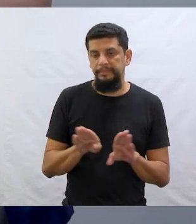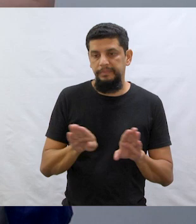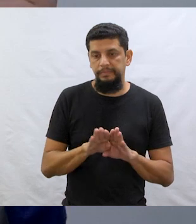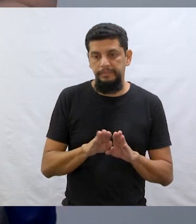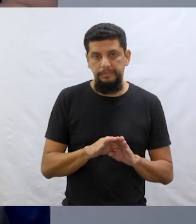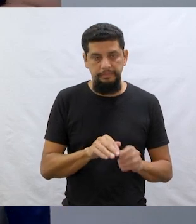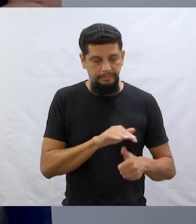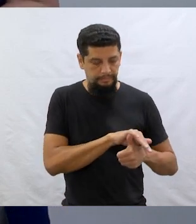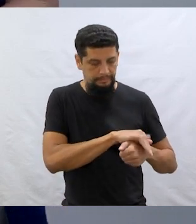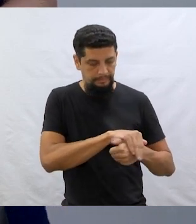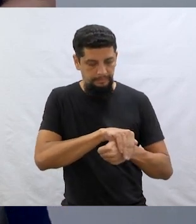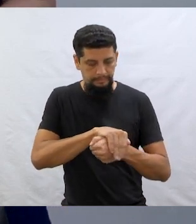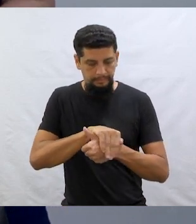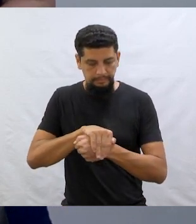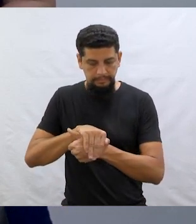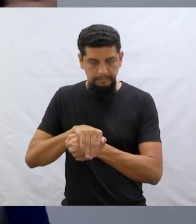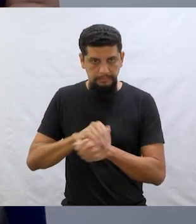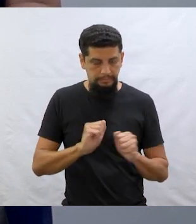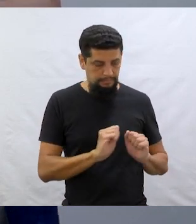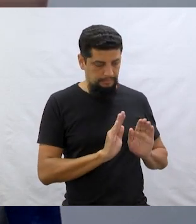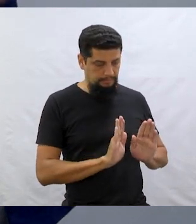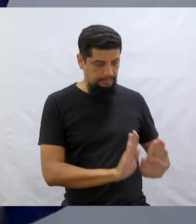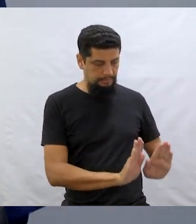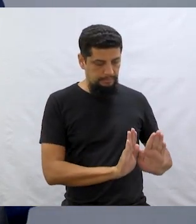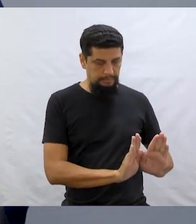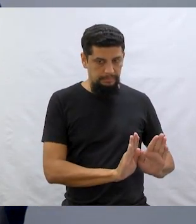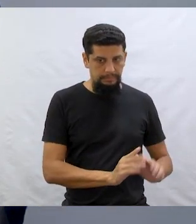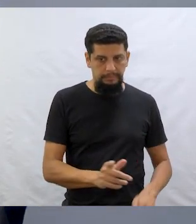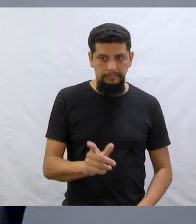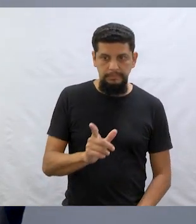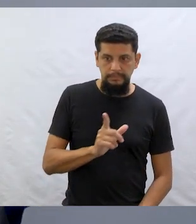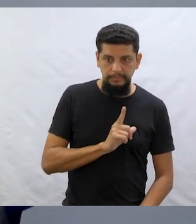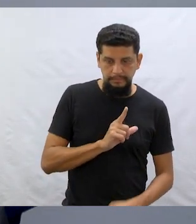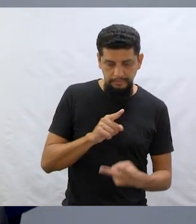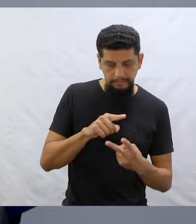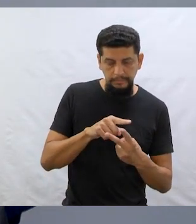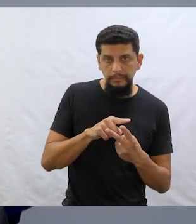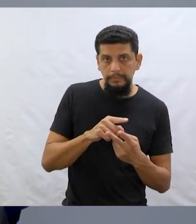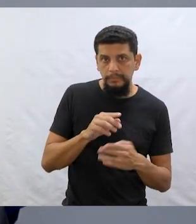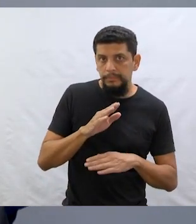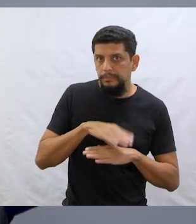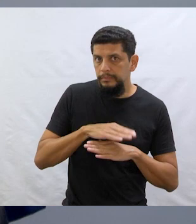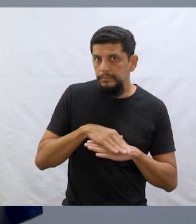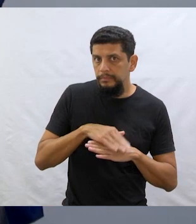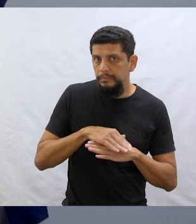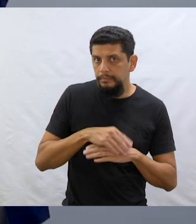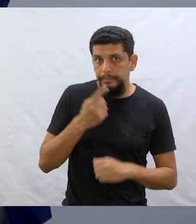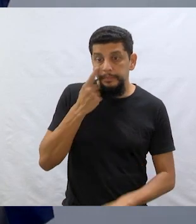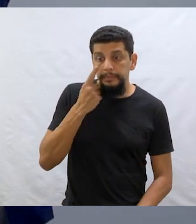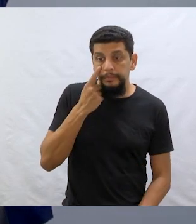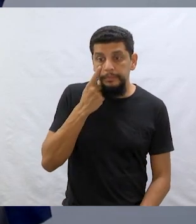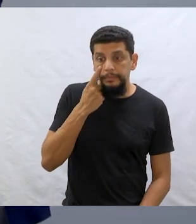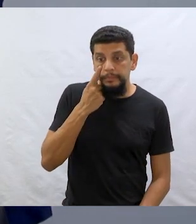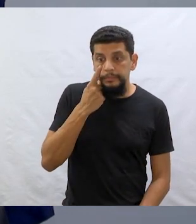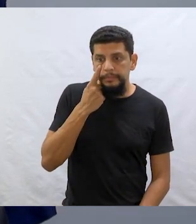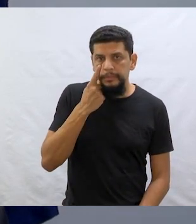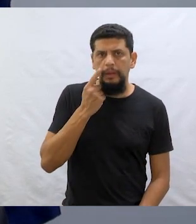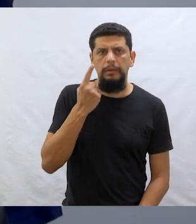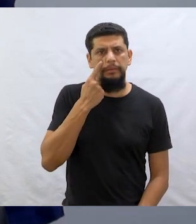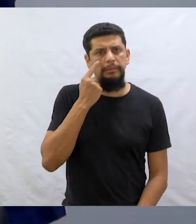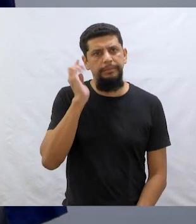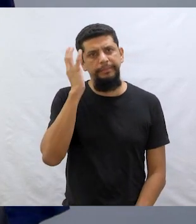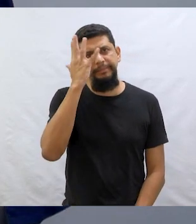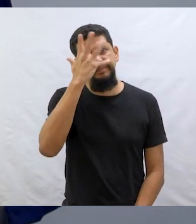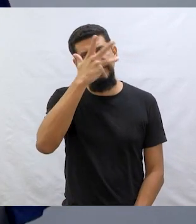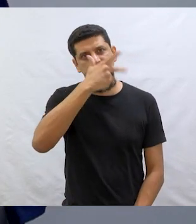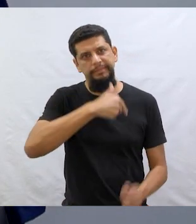aqui a tartaruga. E agora, professora Elaine? Olha, tem dois. Tem mais alguma coisa? Ah, olha